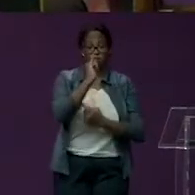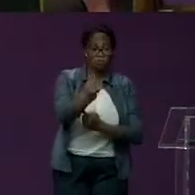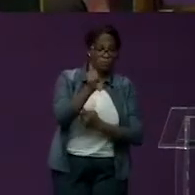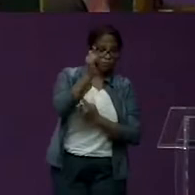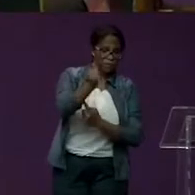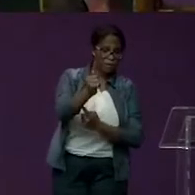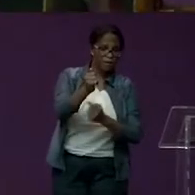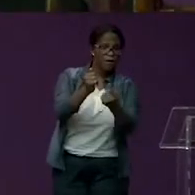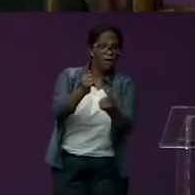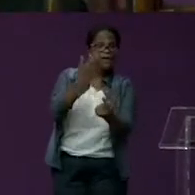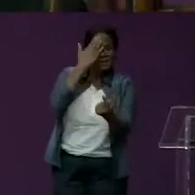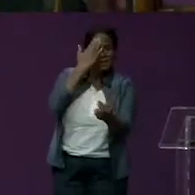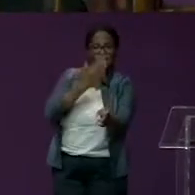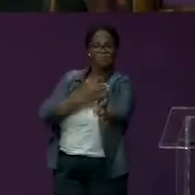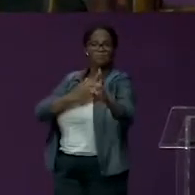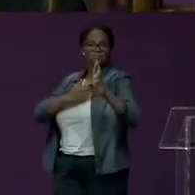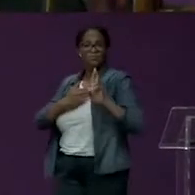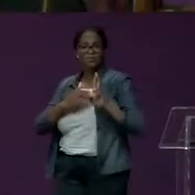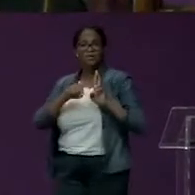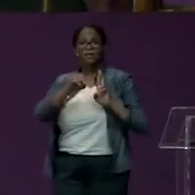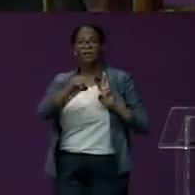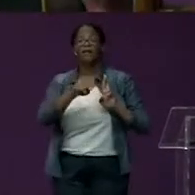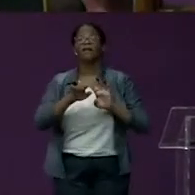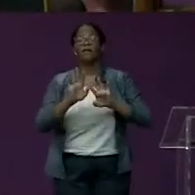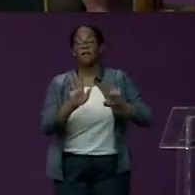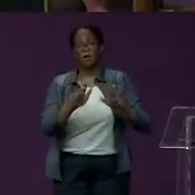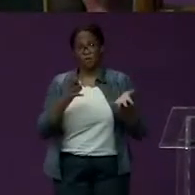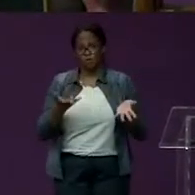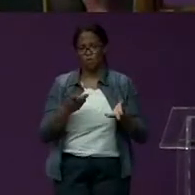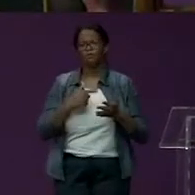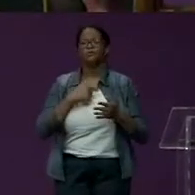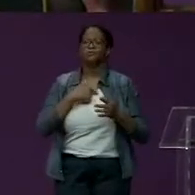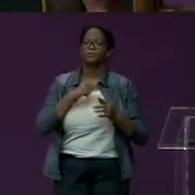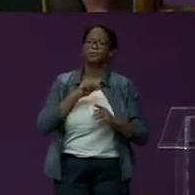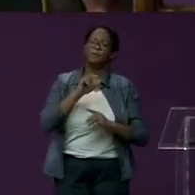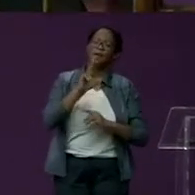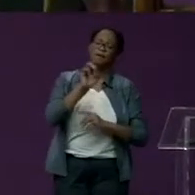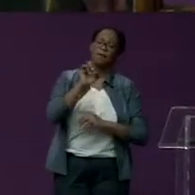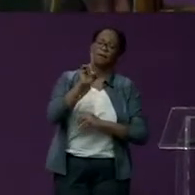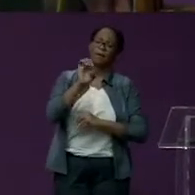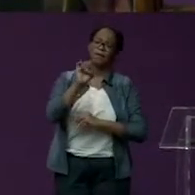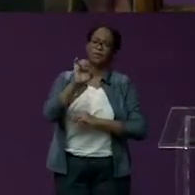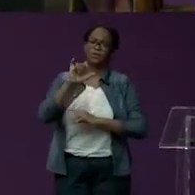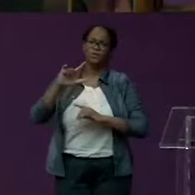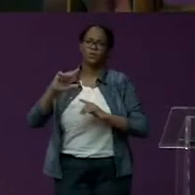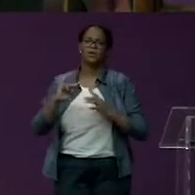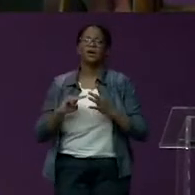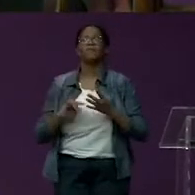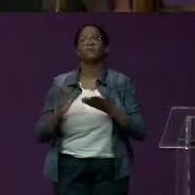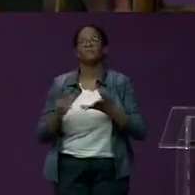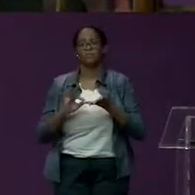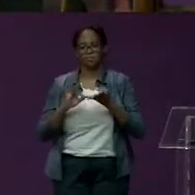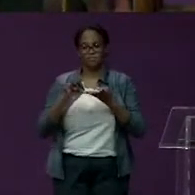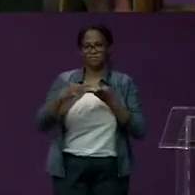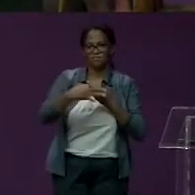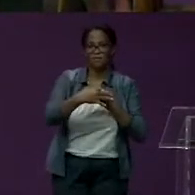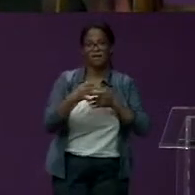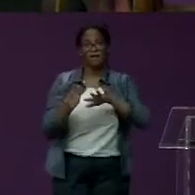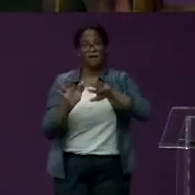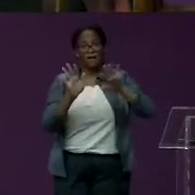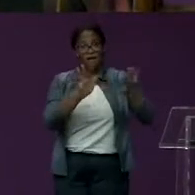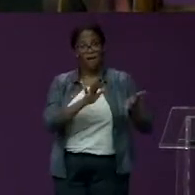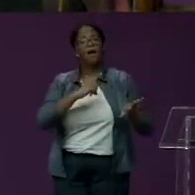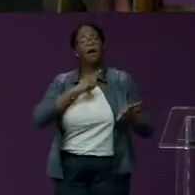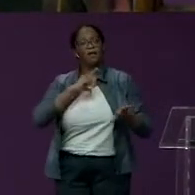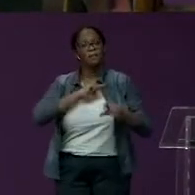a nossa mensagem. Hoje, né, com as redes sociais, por um lado isso é potencializado, mas por outro lado nós vemos